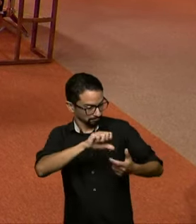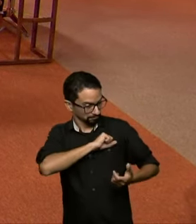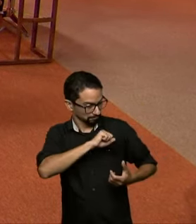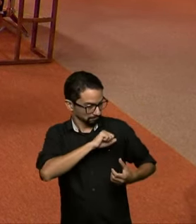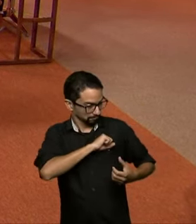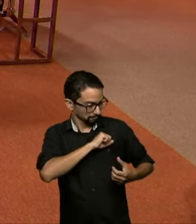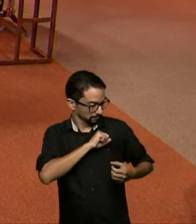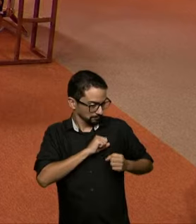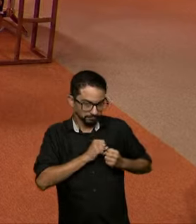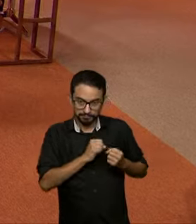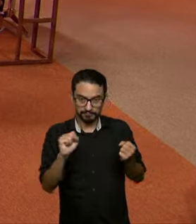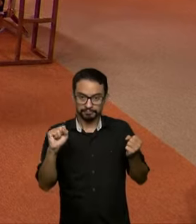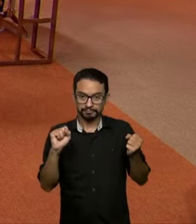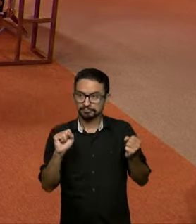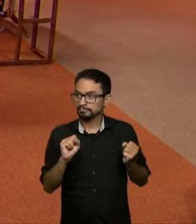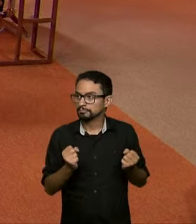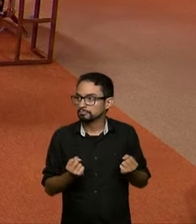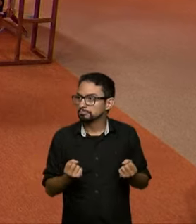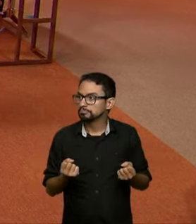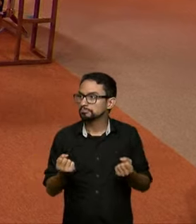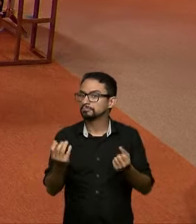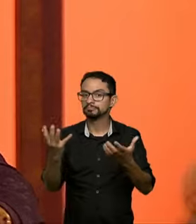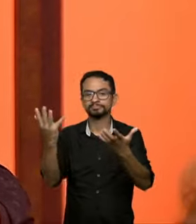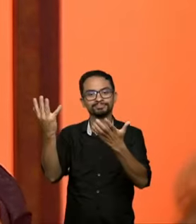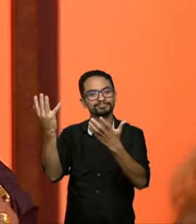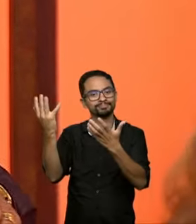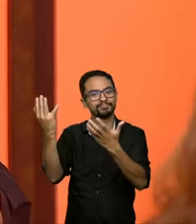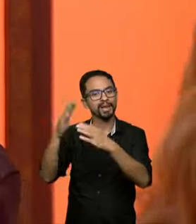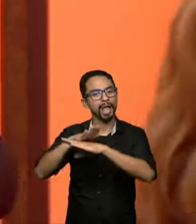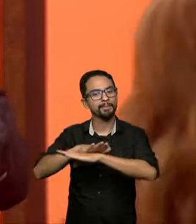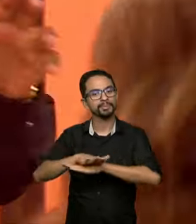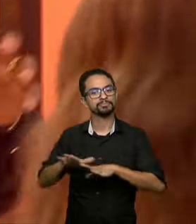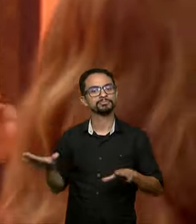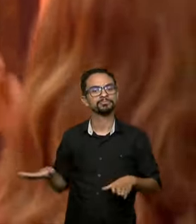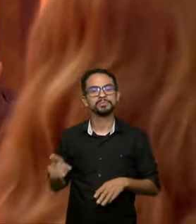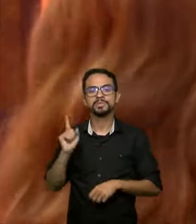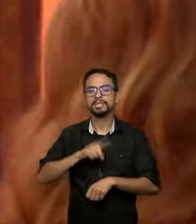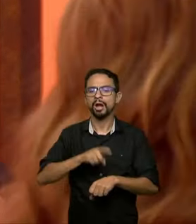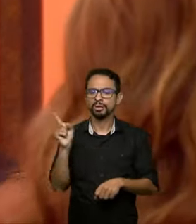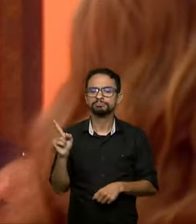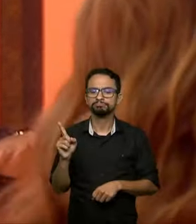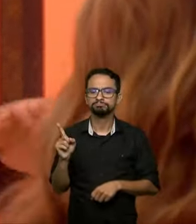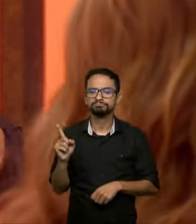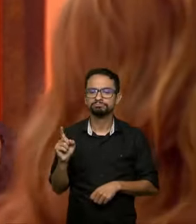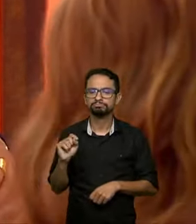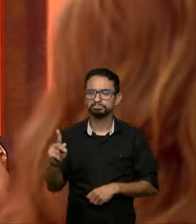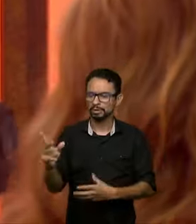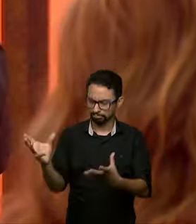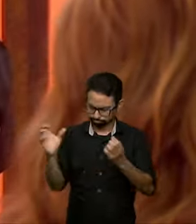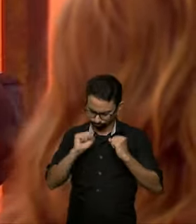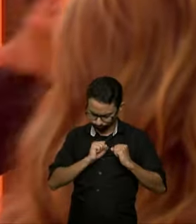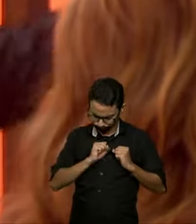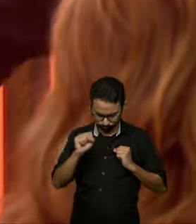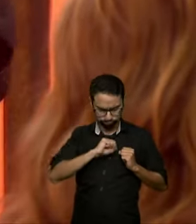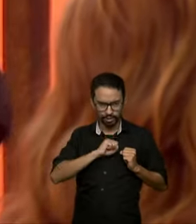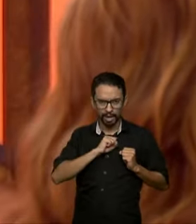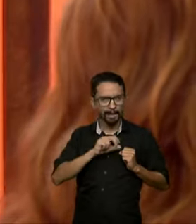um infarto, tem que viver, bicho. Devolvo. É lógico. Na mesma hora, bateu aqui o